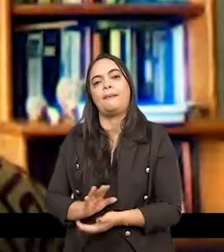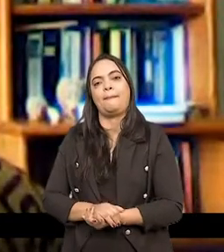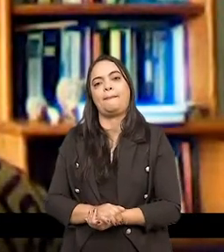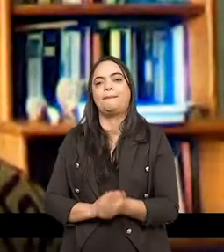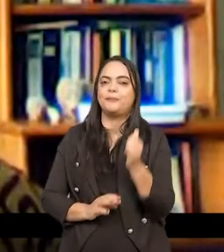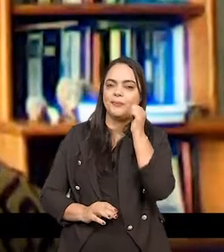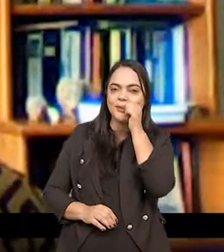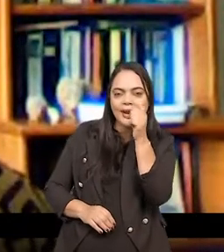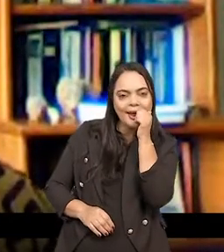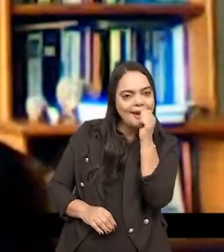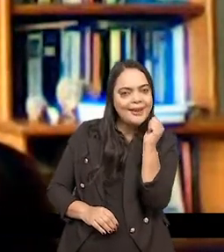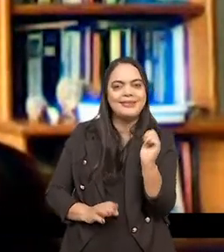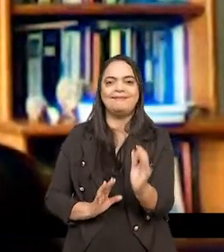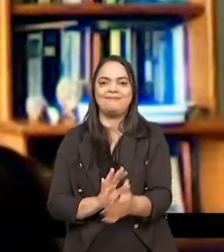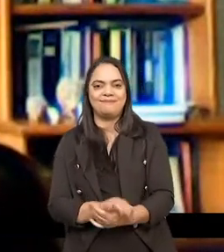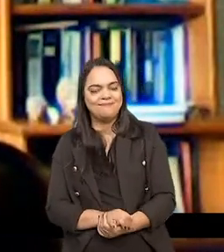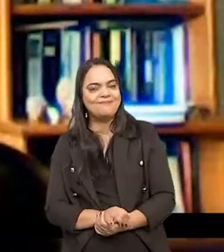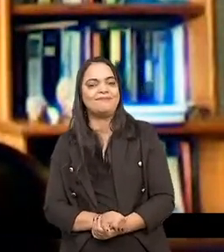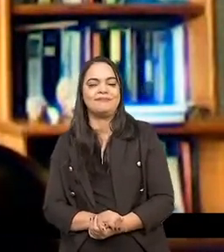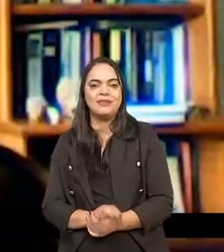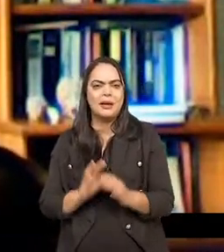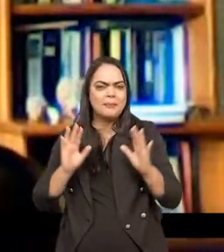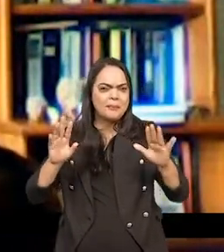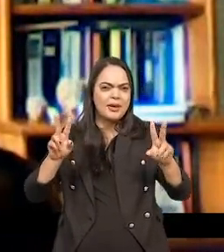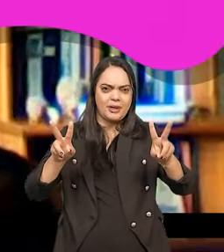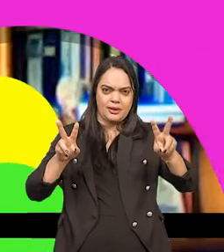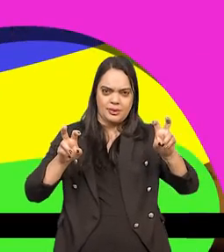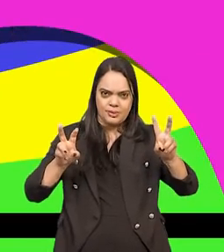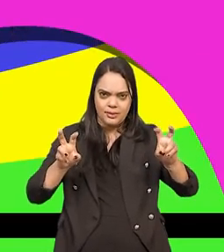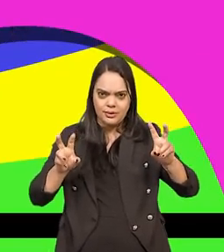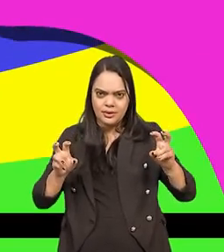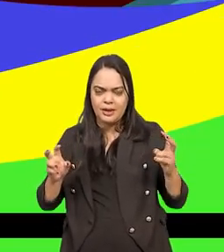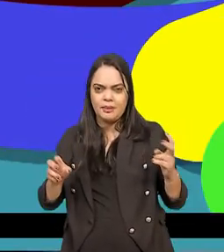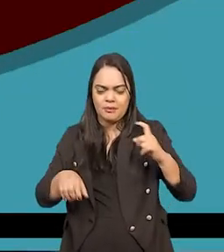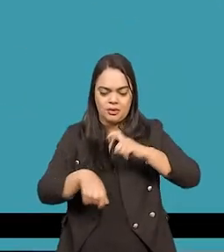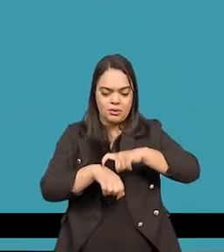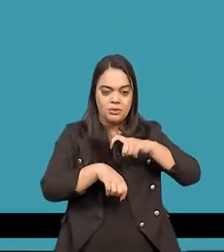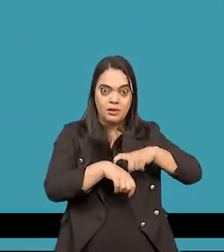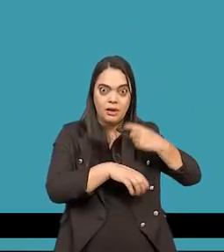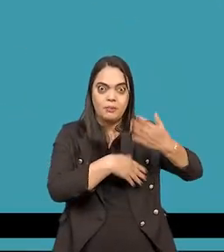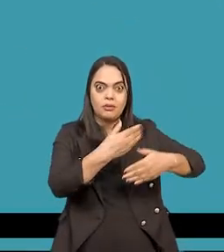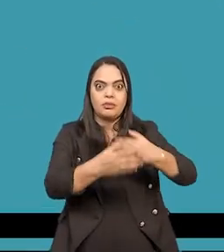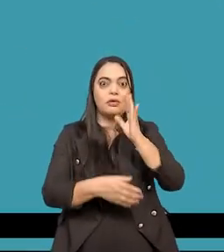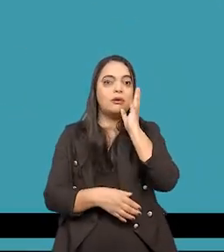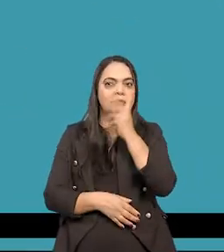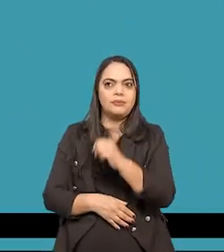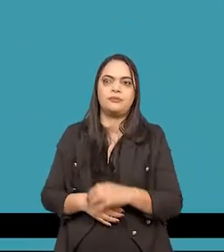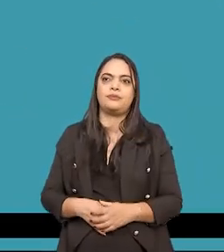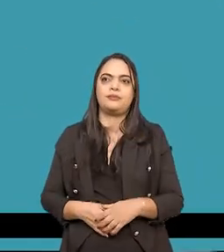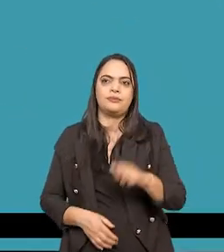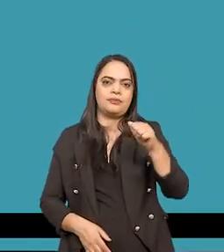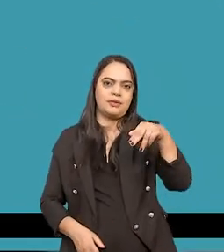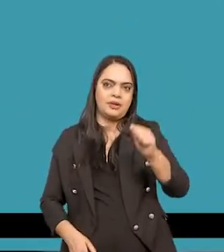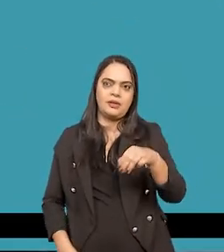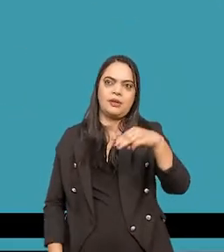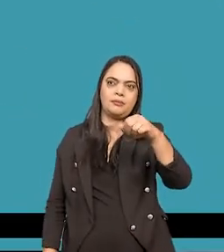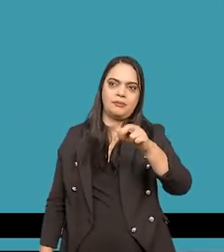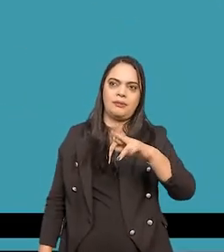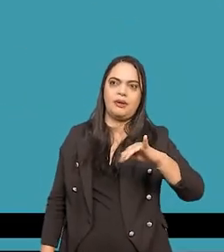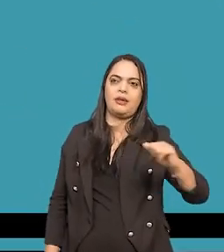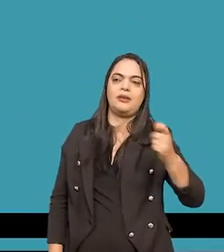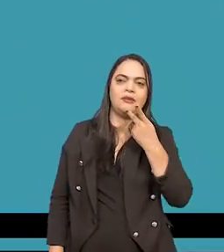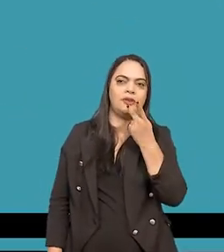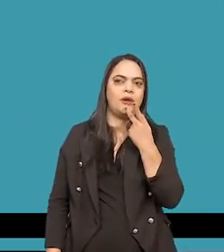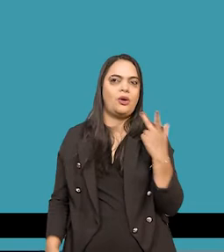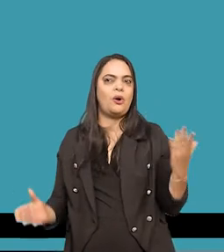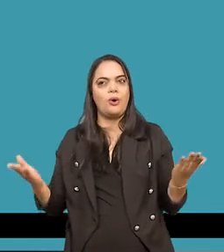São de mulheres. Mas o tempo que a gente levou para chegar nesse lugar. Como a Ana Maria Collin disse,